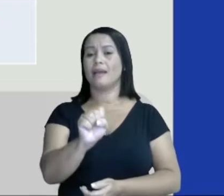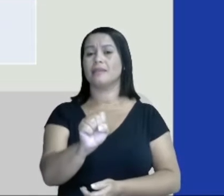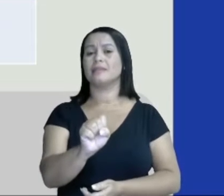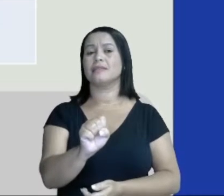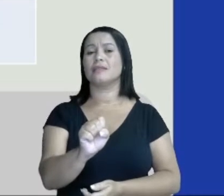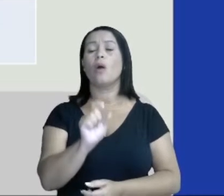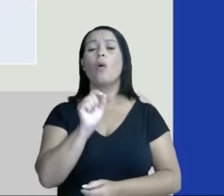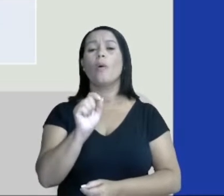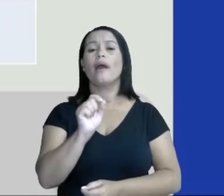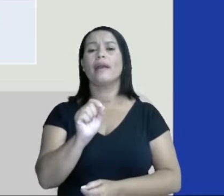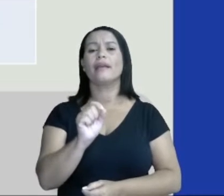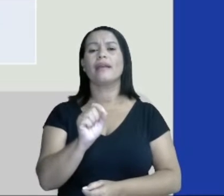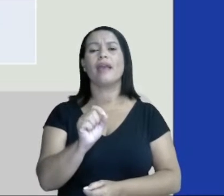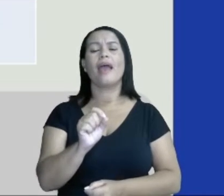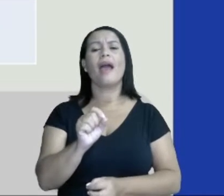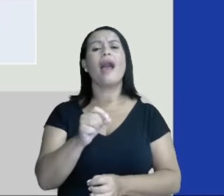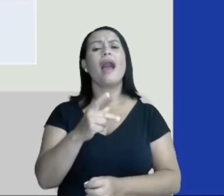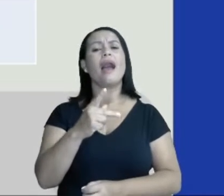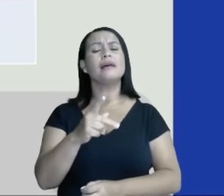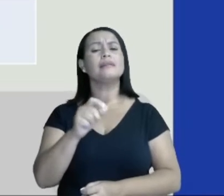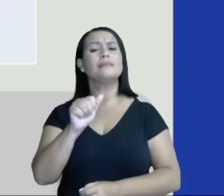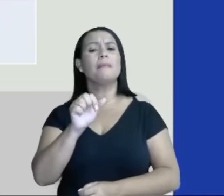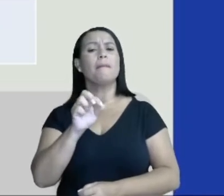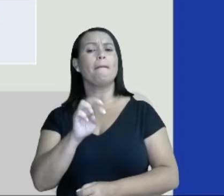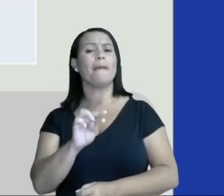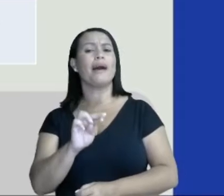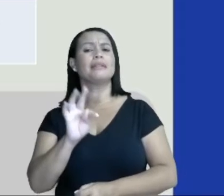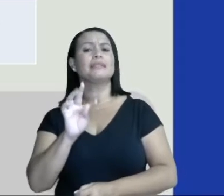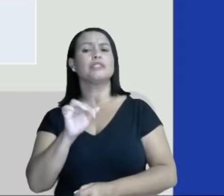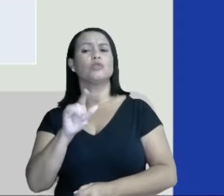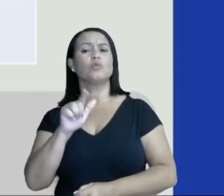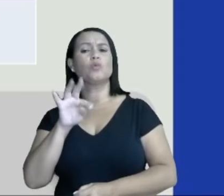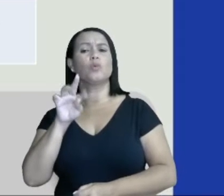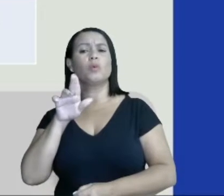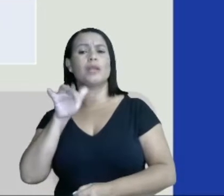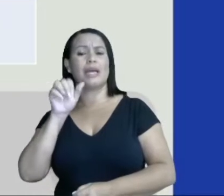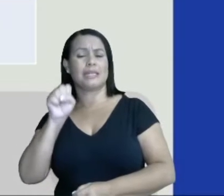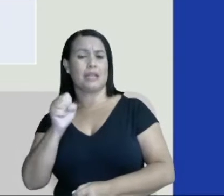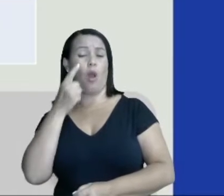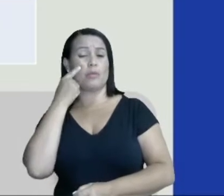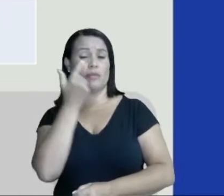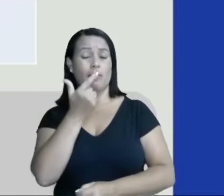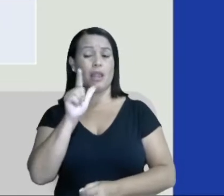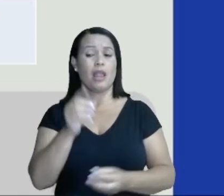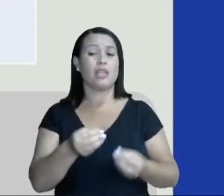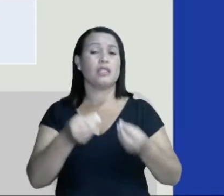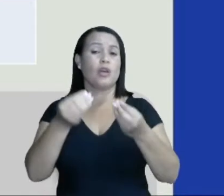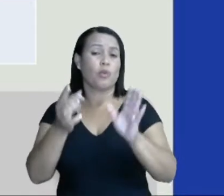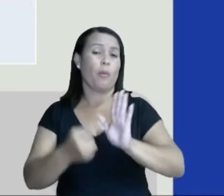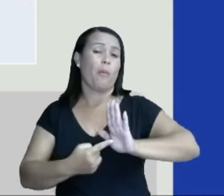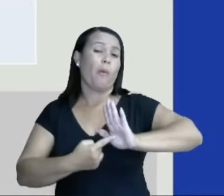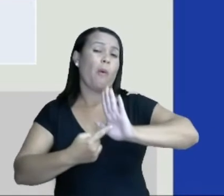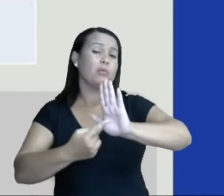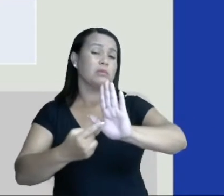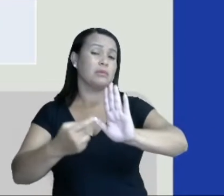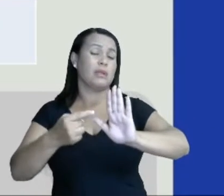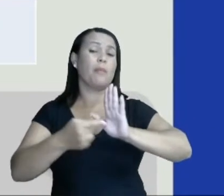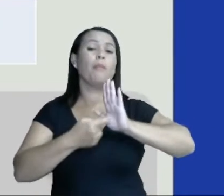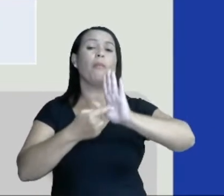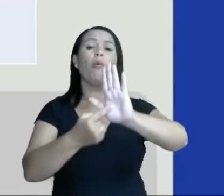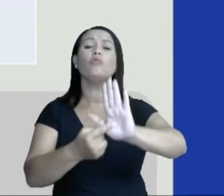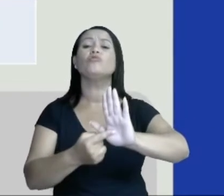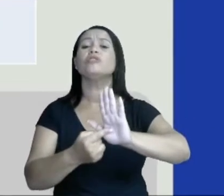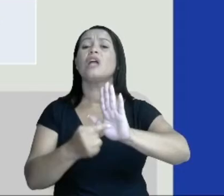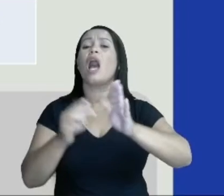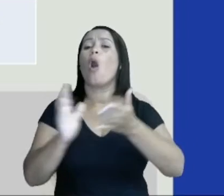as partituras. Os para vosotros. Ou seja, quem mostra, mostra alguma